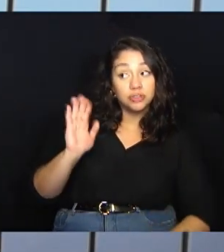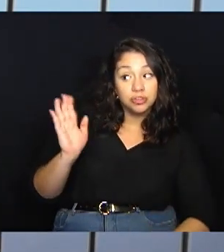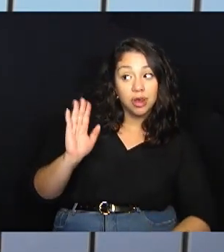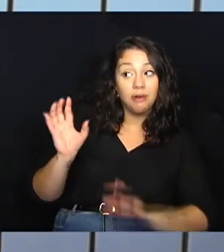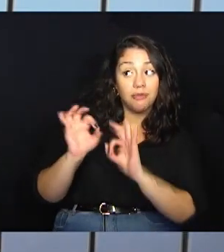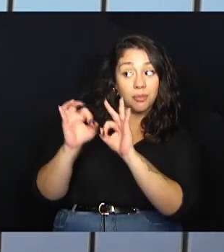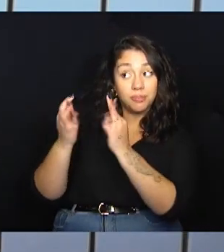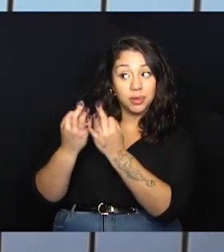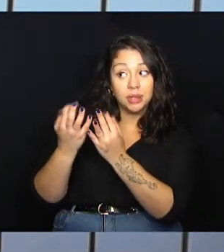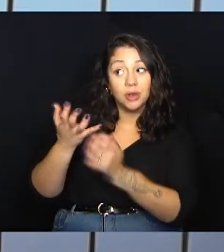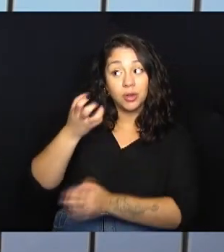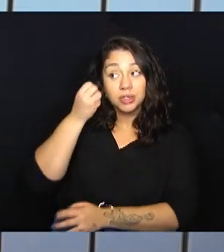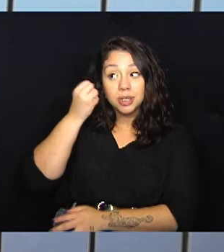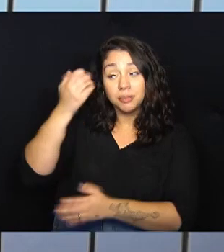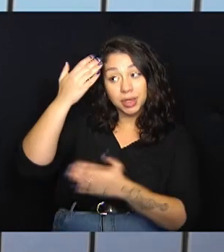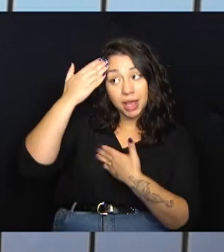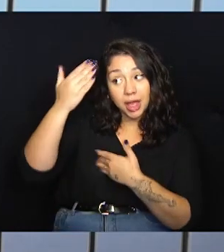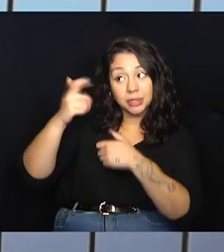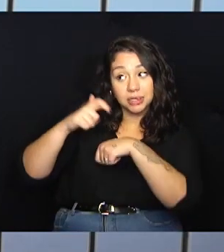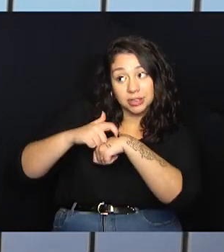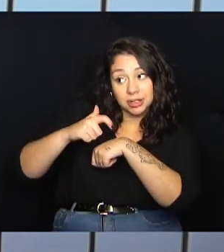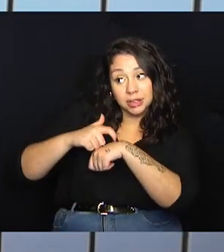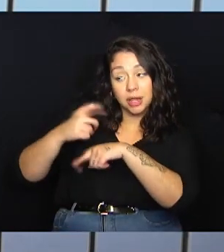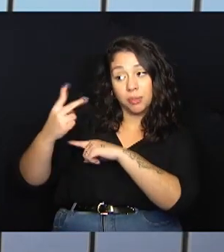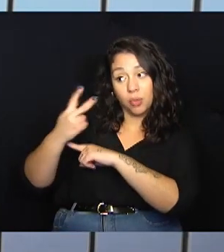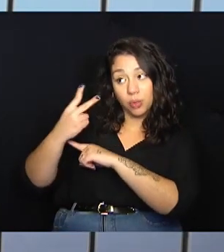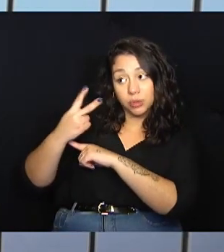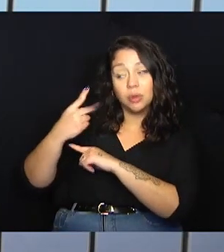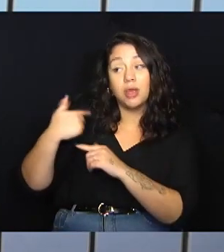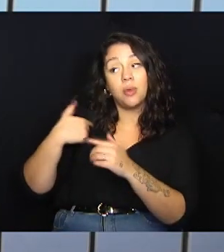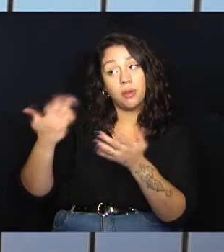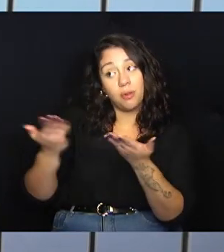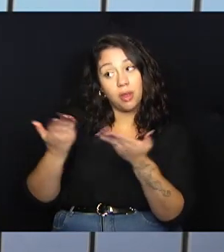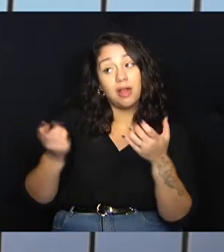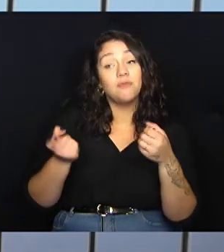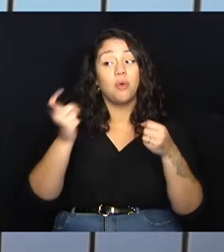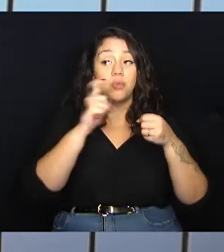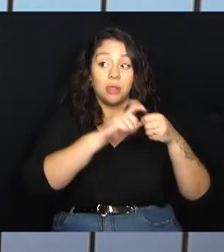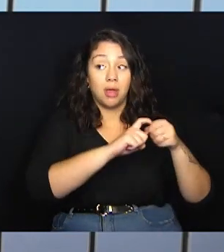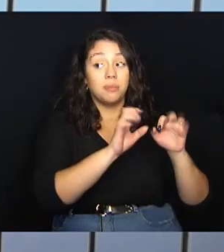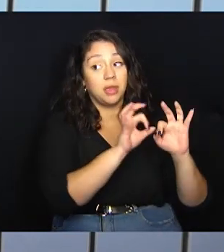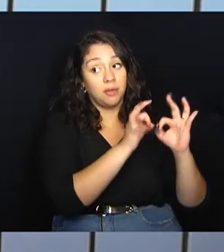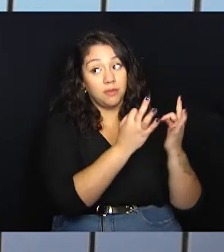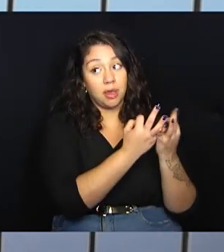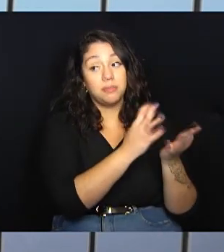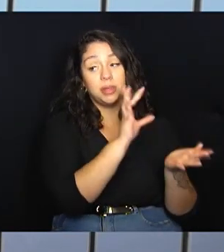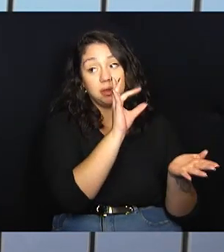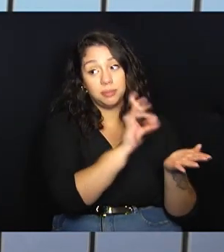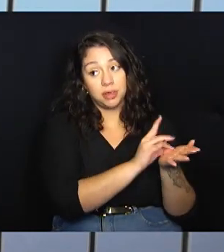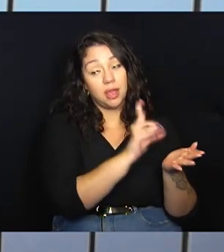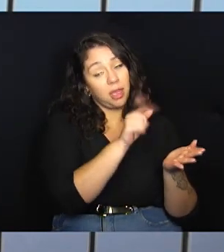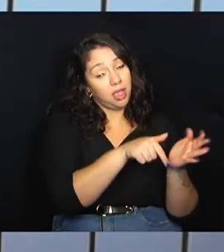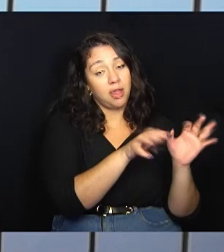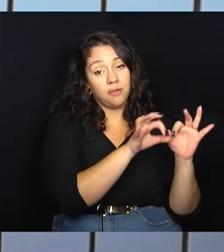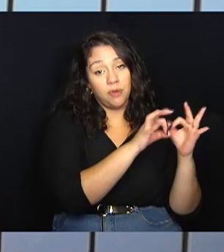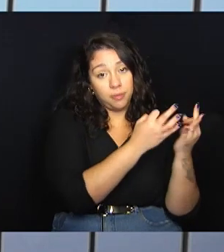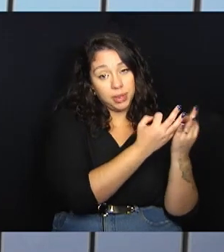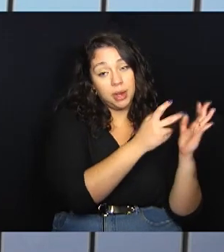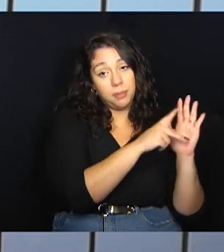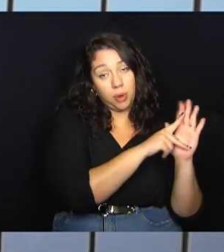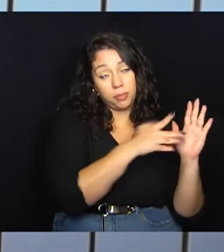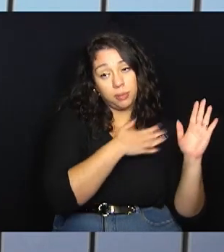acolhedora, obrigado por esse tempo de cuidado, estou indo para a minha família definitiva, seja a família de origem ou